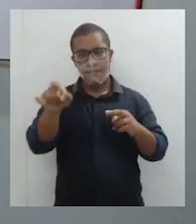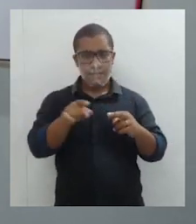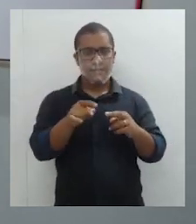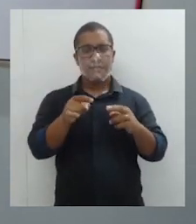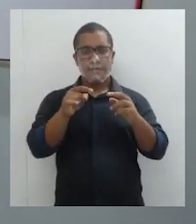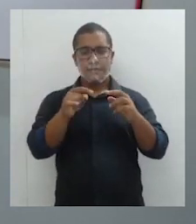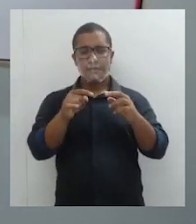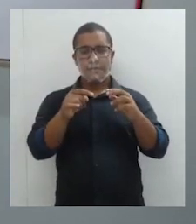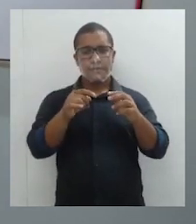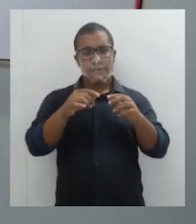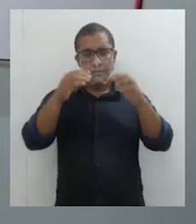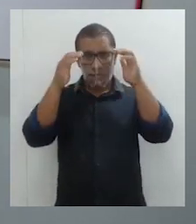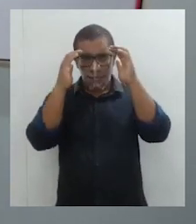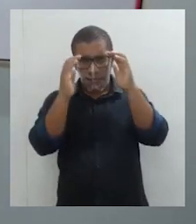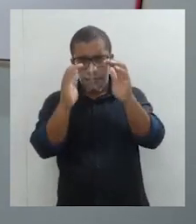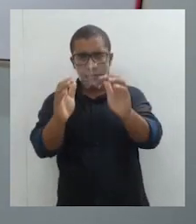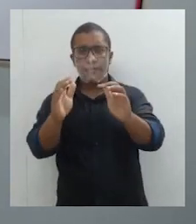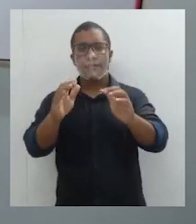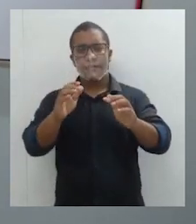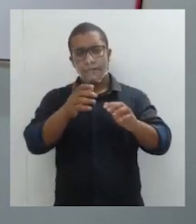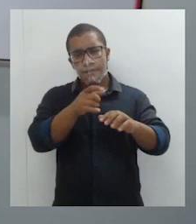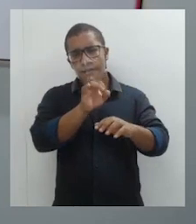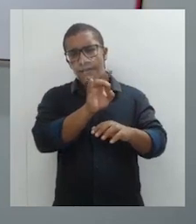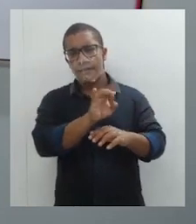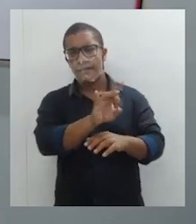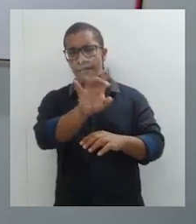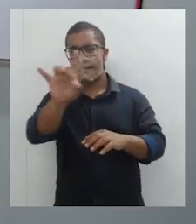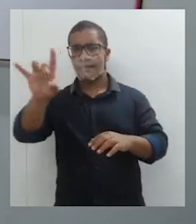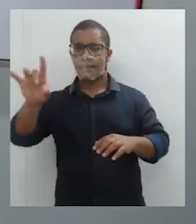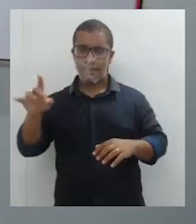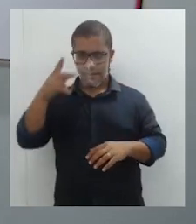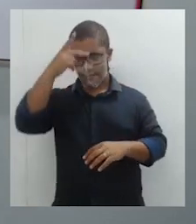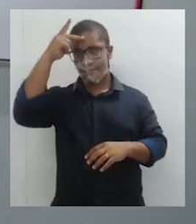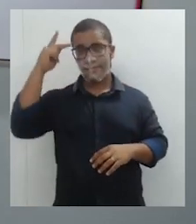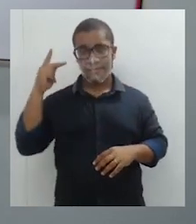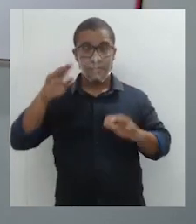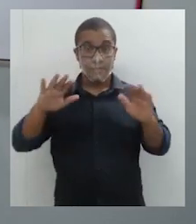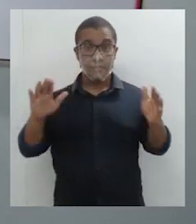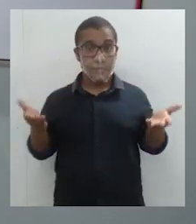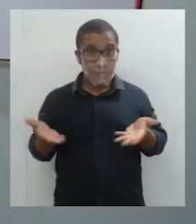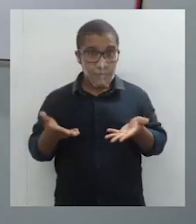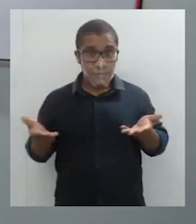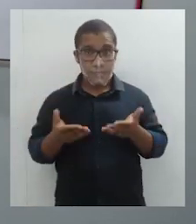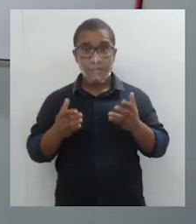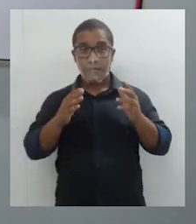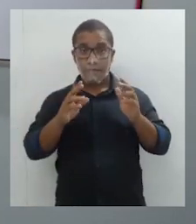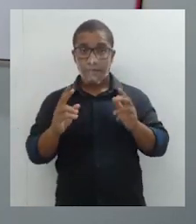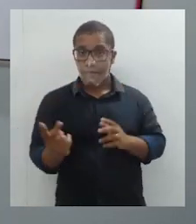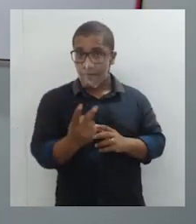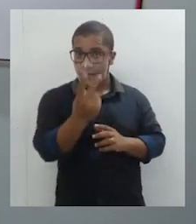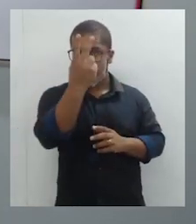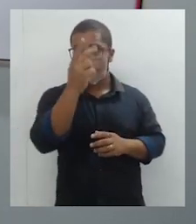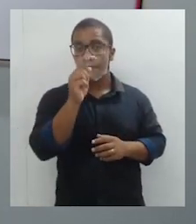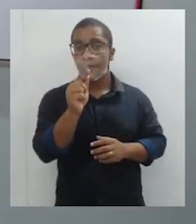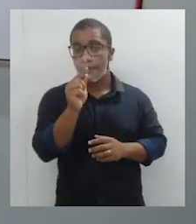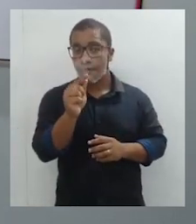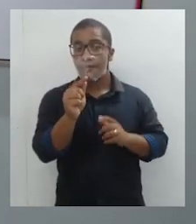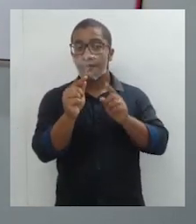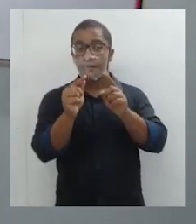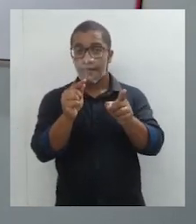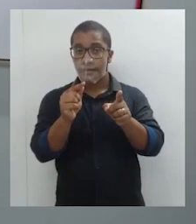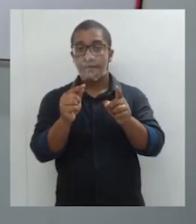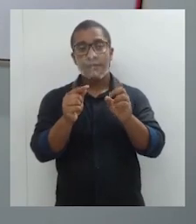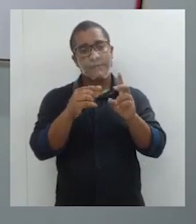a dignidade da pessoa humana e hoje em especial a valorização da